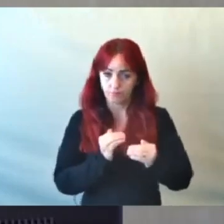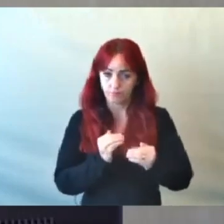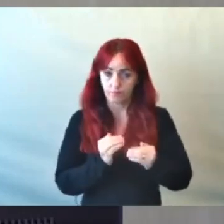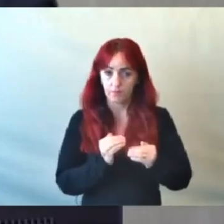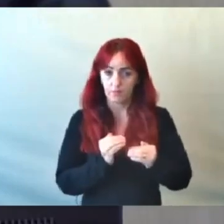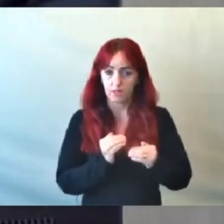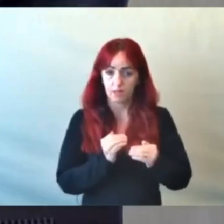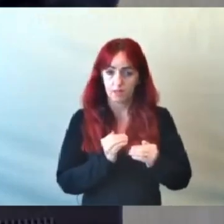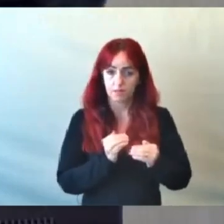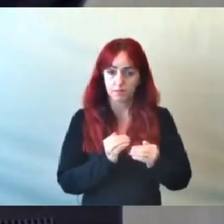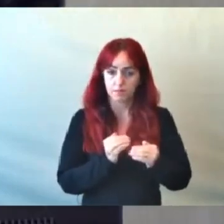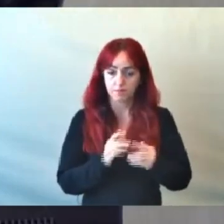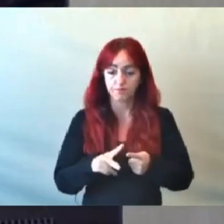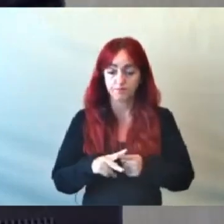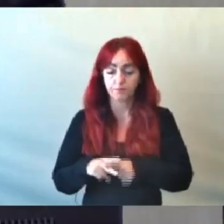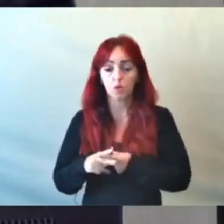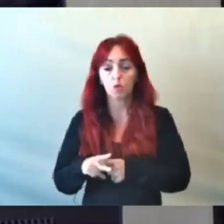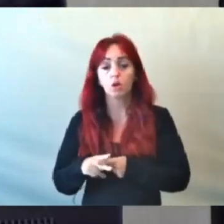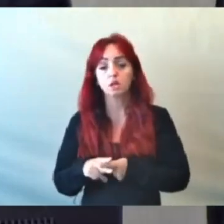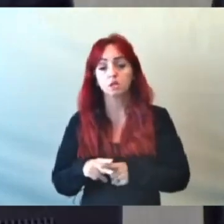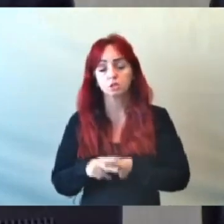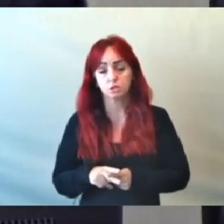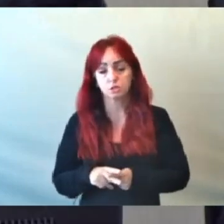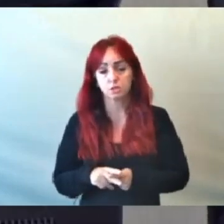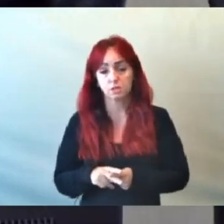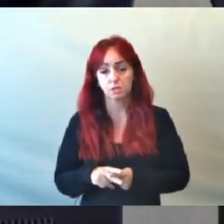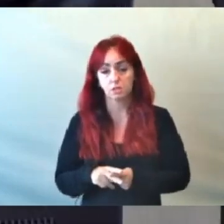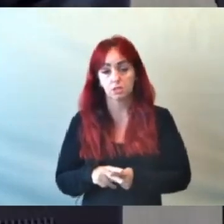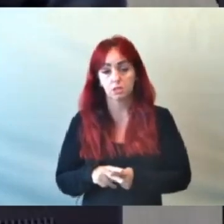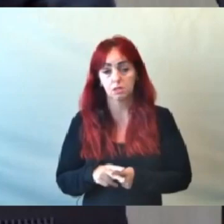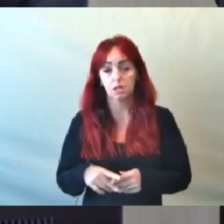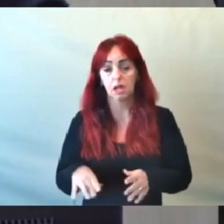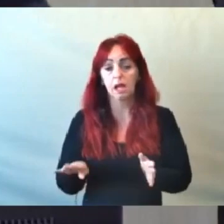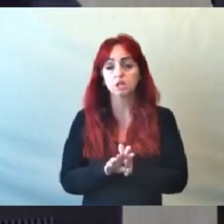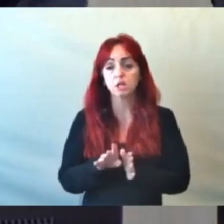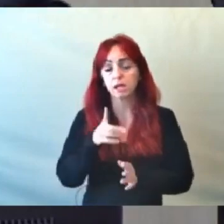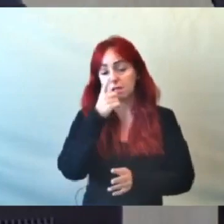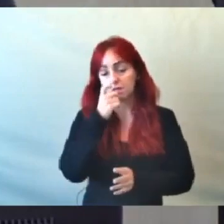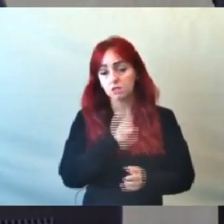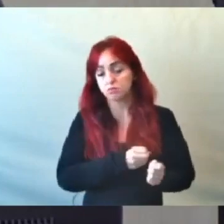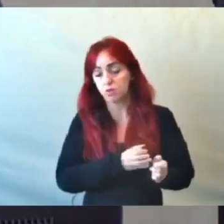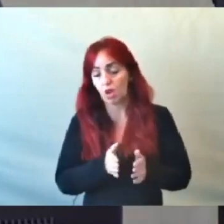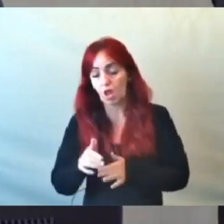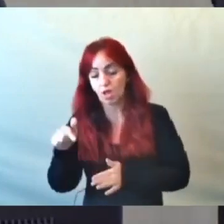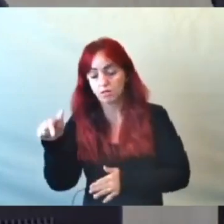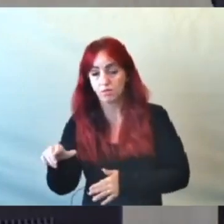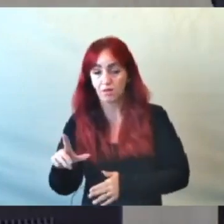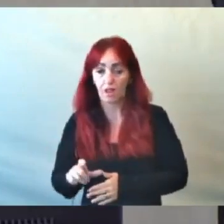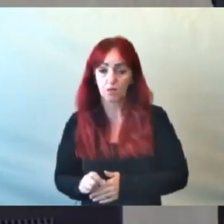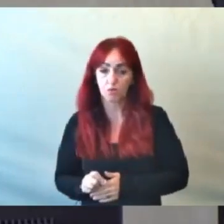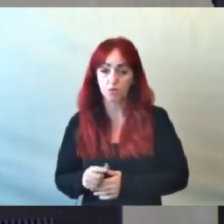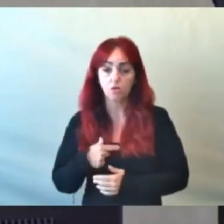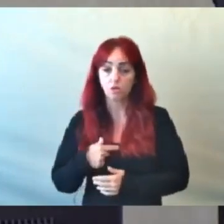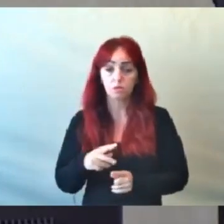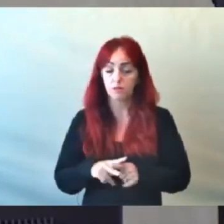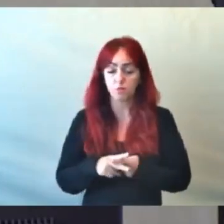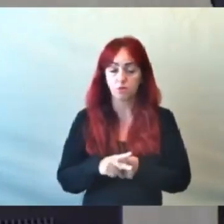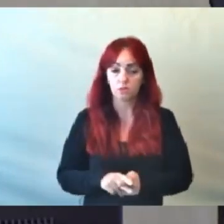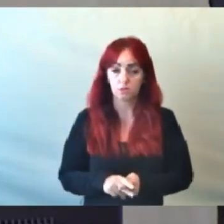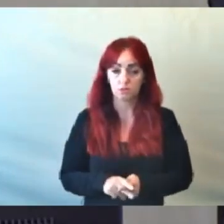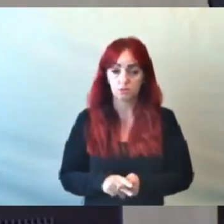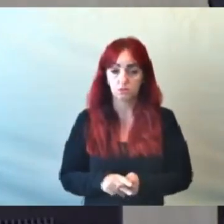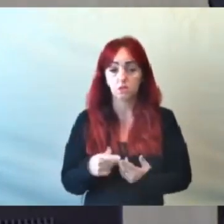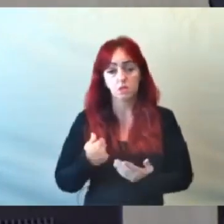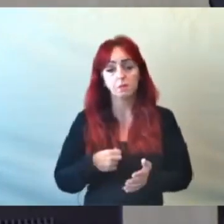anular a emissão, né, a chegada de poluição na Lagoa. Esse é o grande questionamento da CPI. Mas tanto a